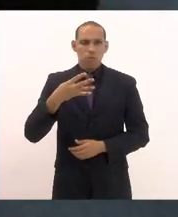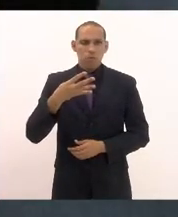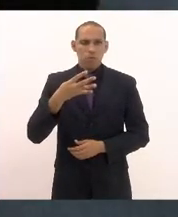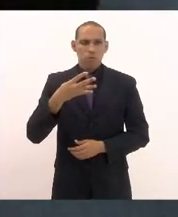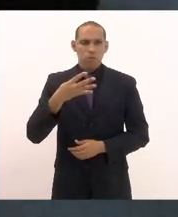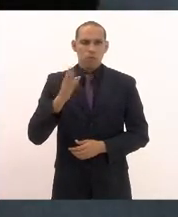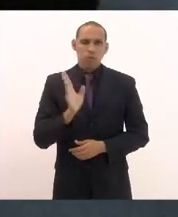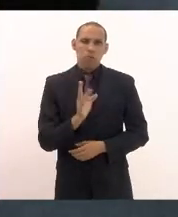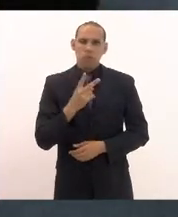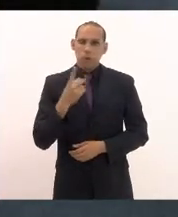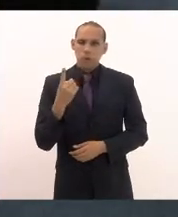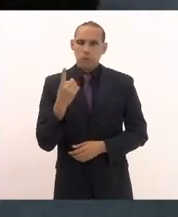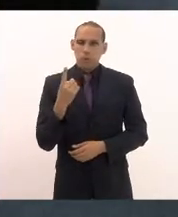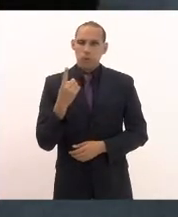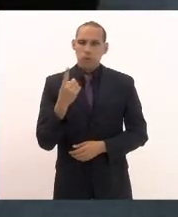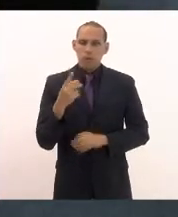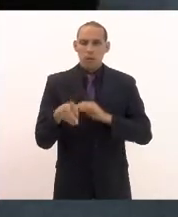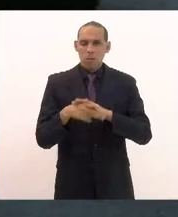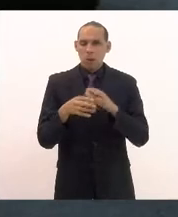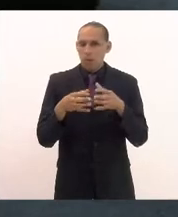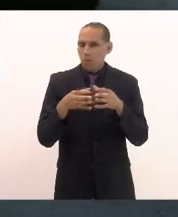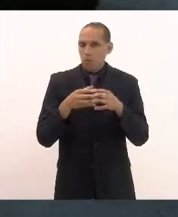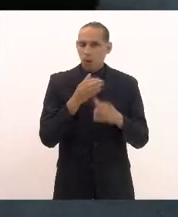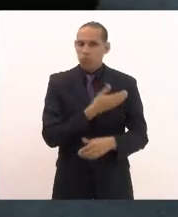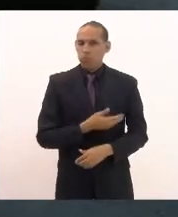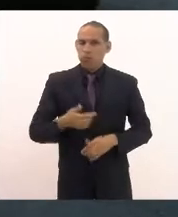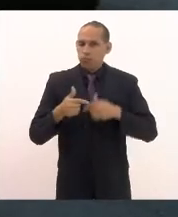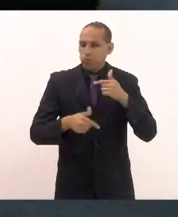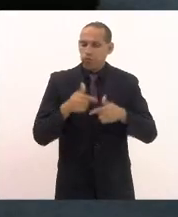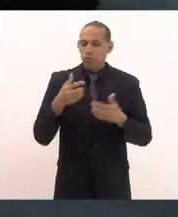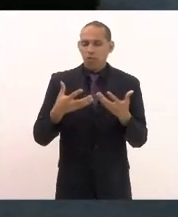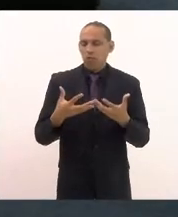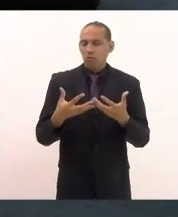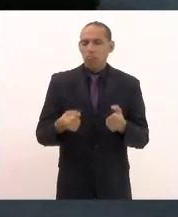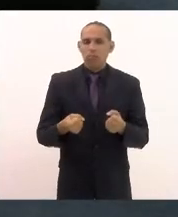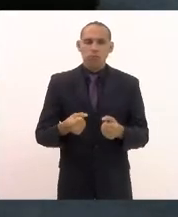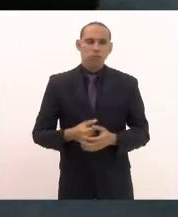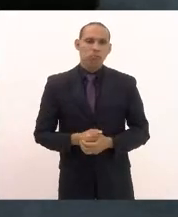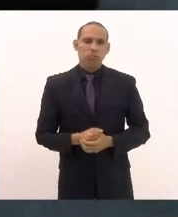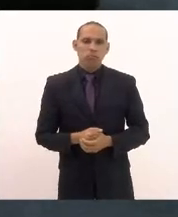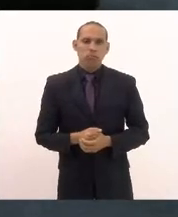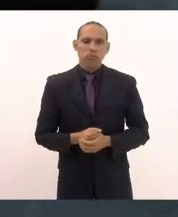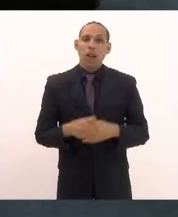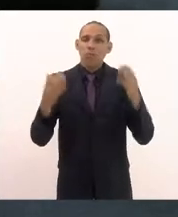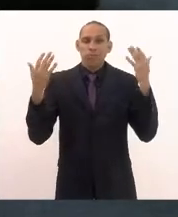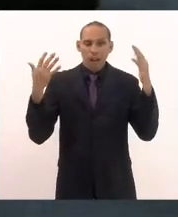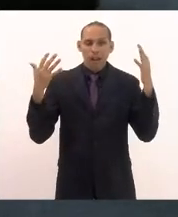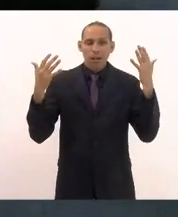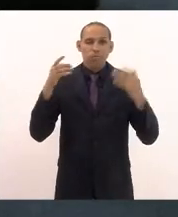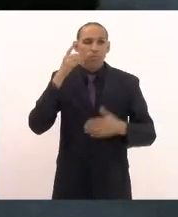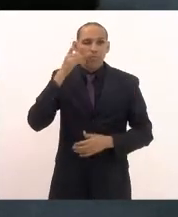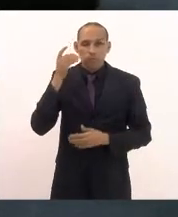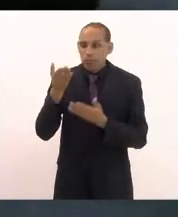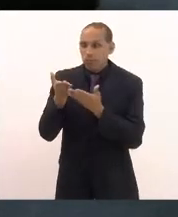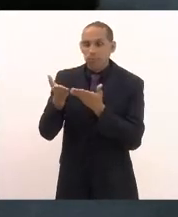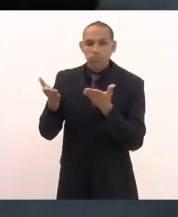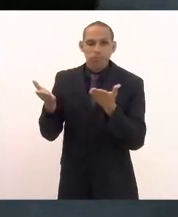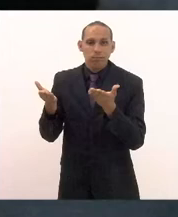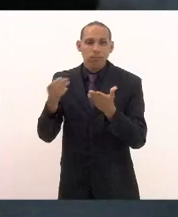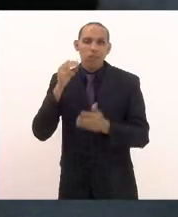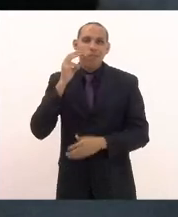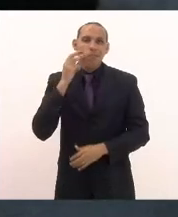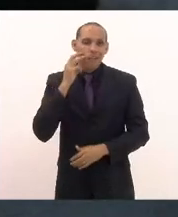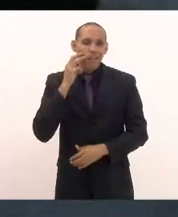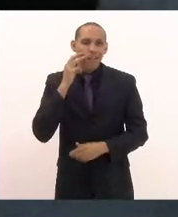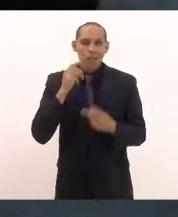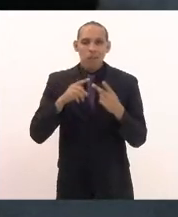44/2021 pela Comissão de Servidores é favorável, parabenizando aí aos deputados Valdeque